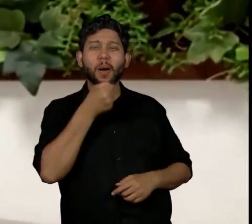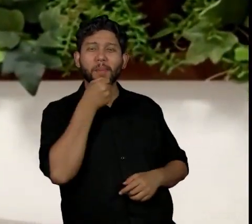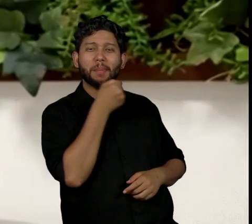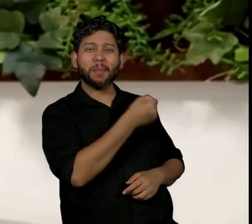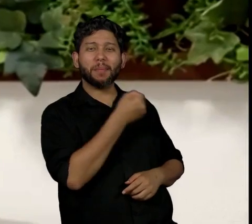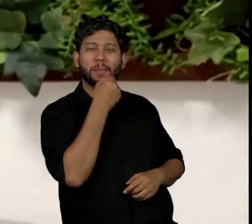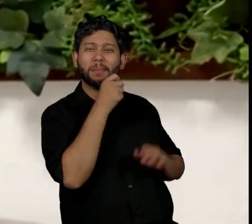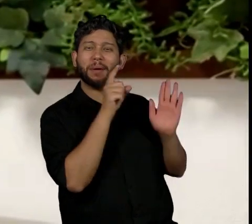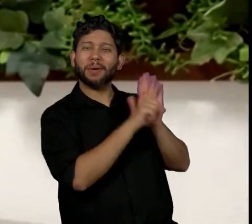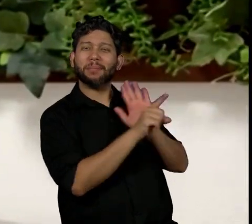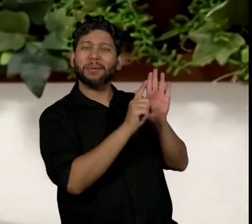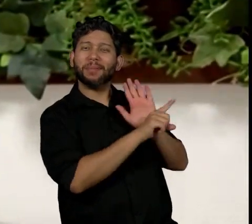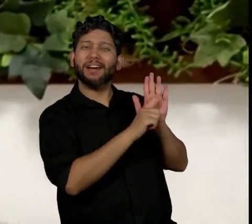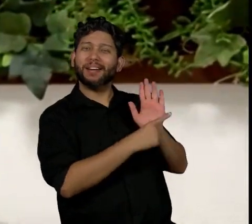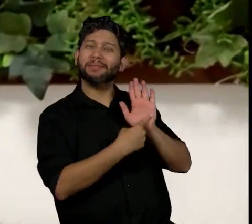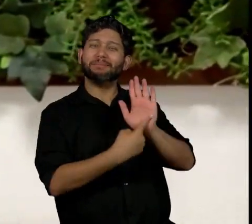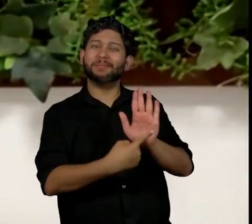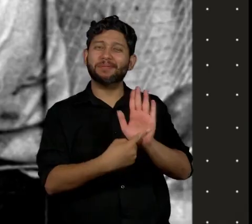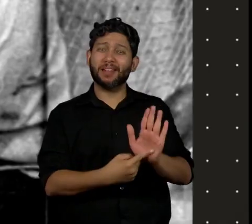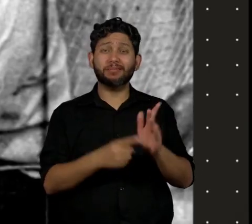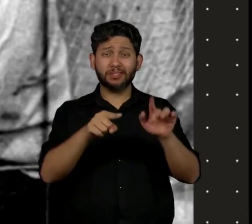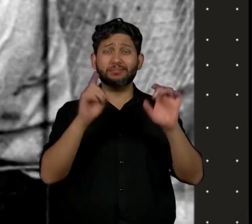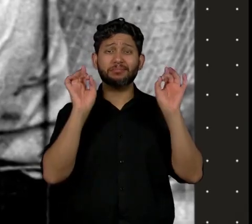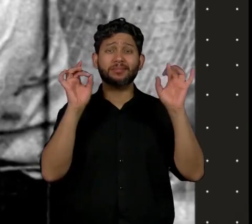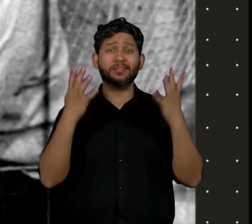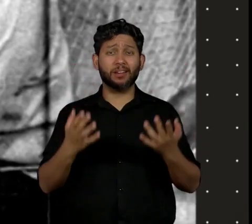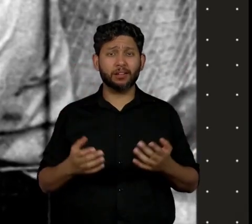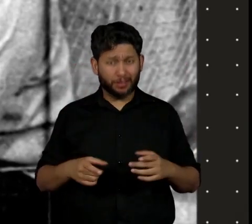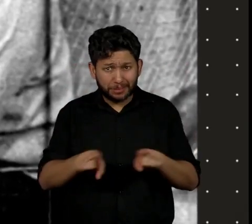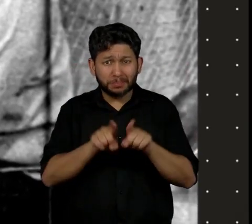cinema, televisão, circo e música.